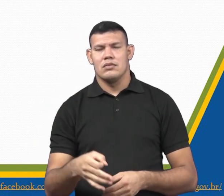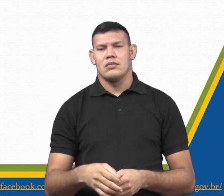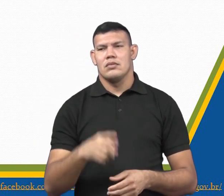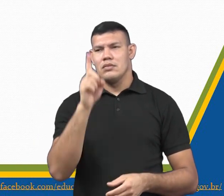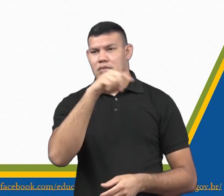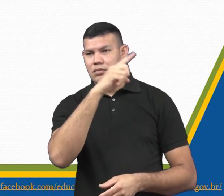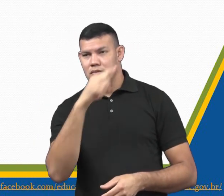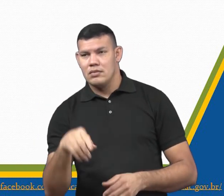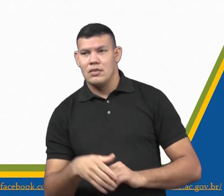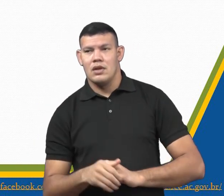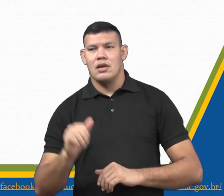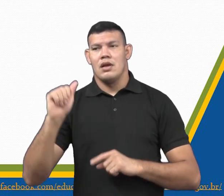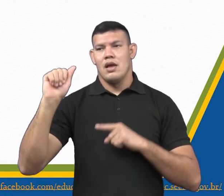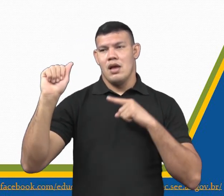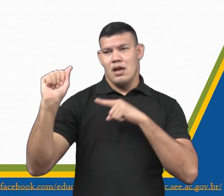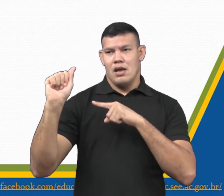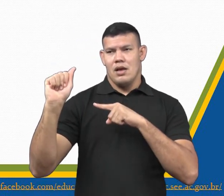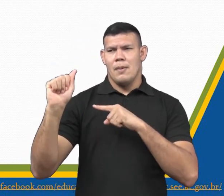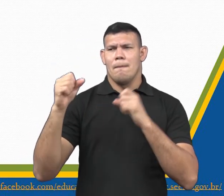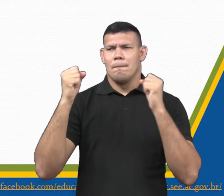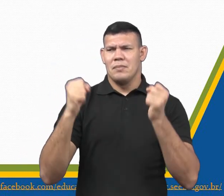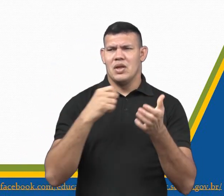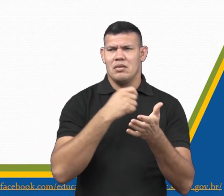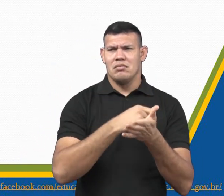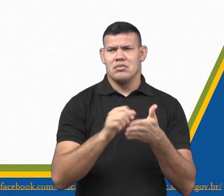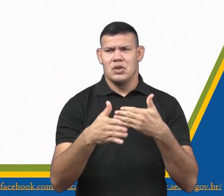queira manifestar a sua opinião sobre algum assunto?